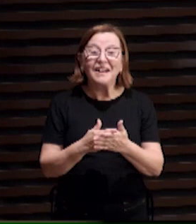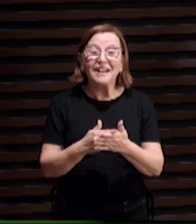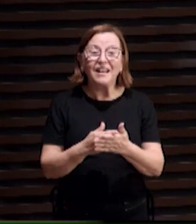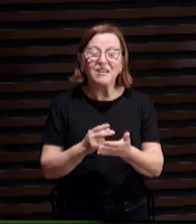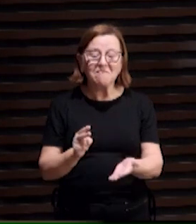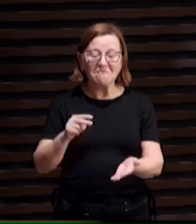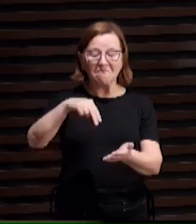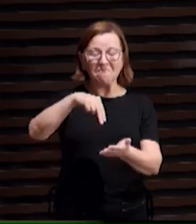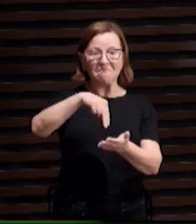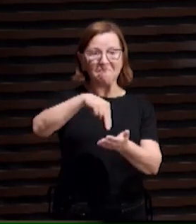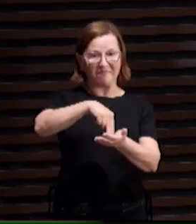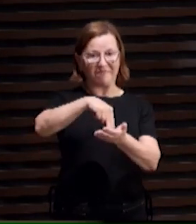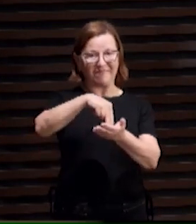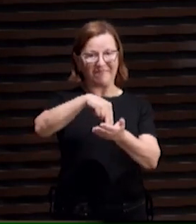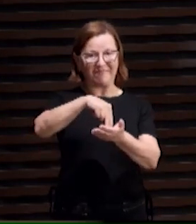Levantou-se um senhor lá.